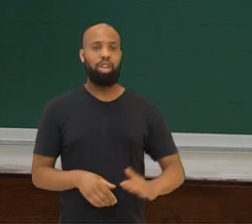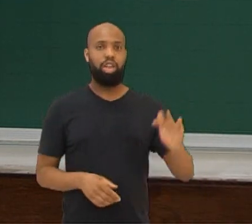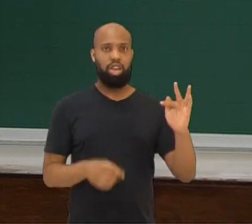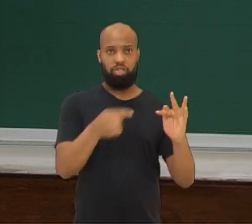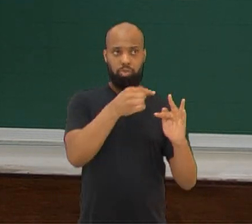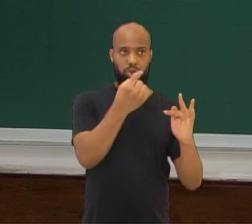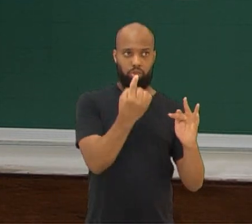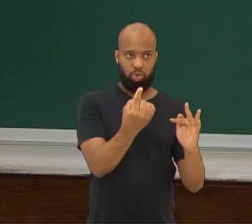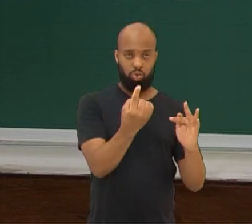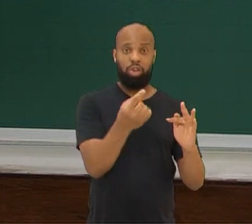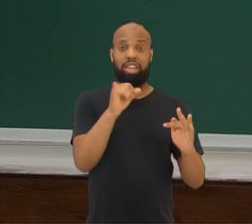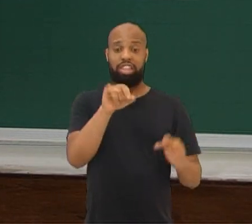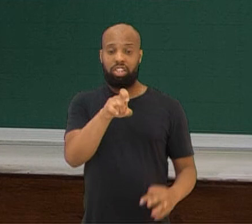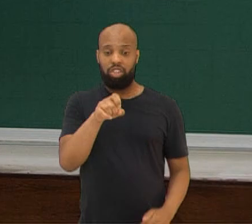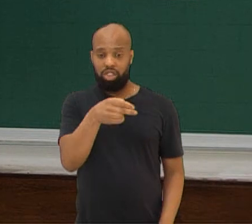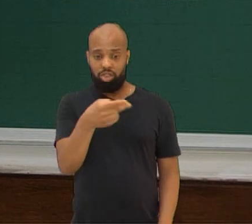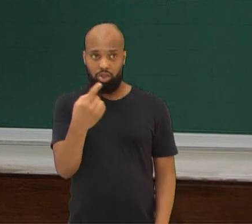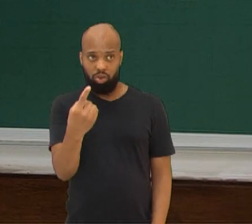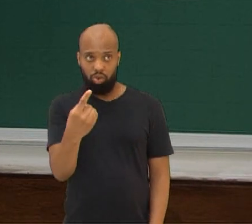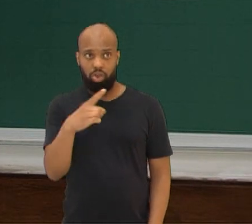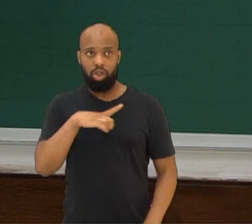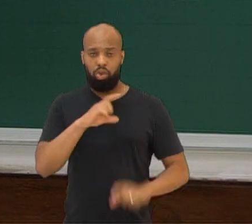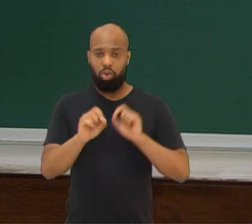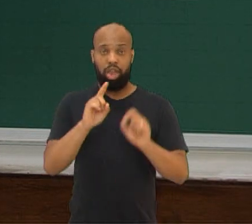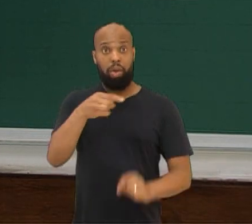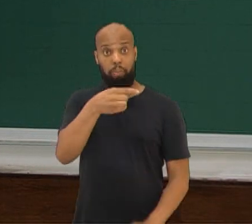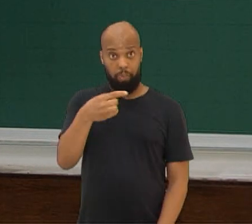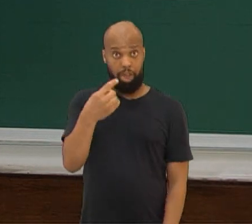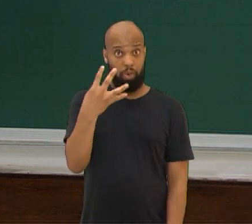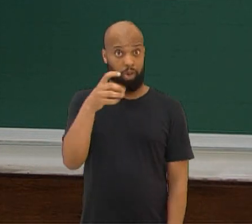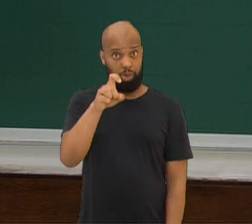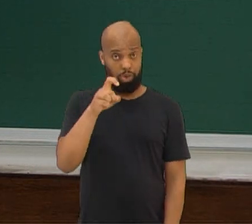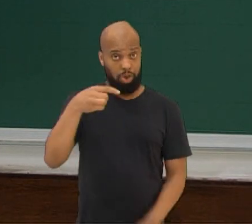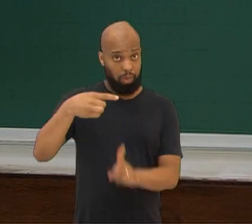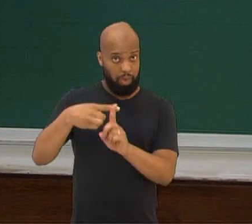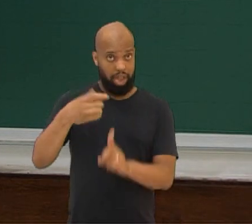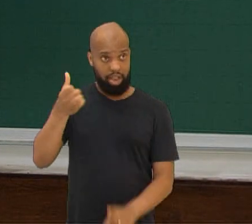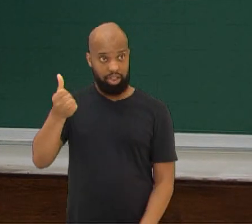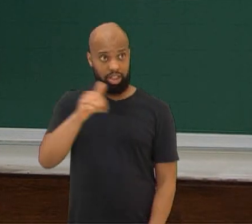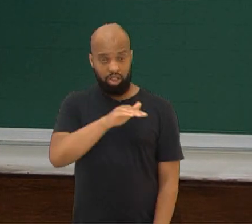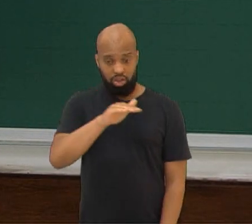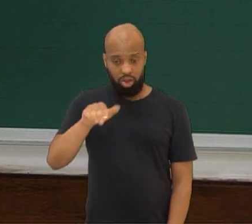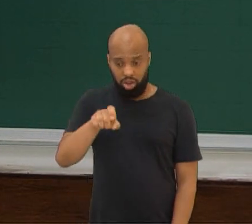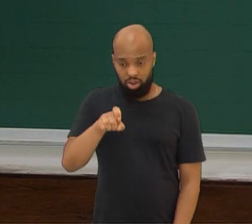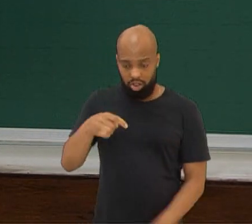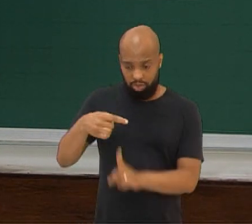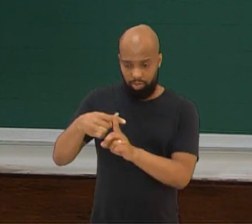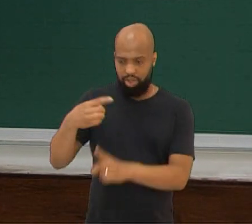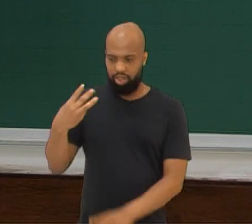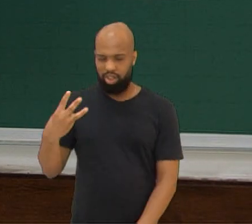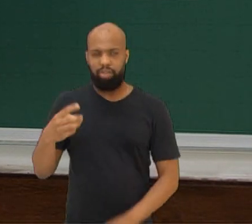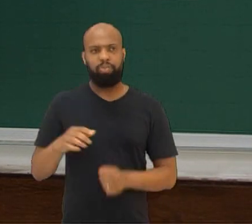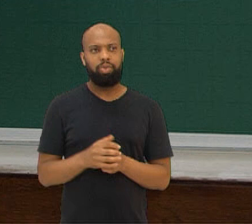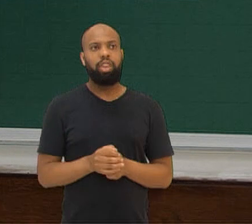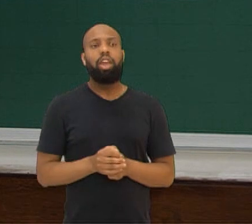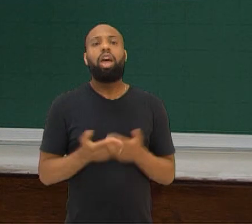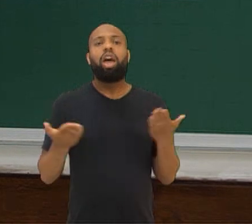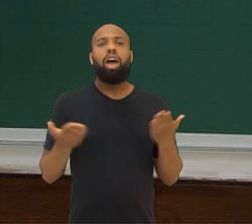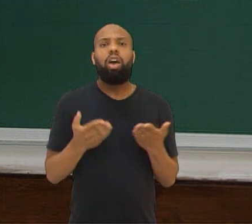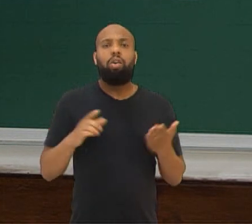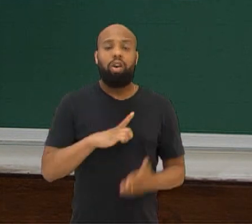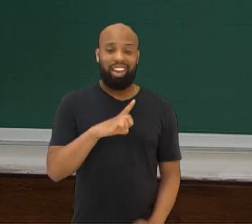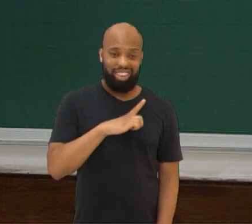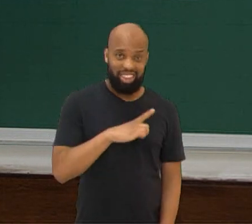de menos 1 quando x vale 1, 1 igual a menos 4x mais 6x mais 3. O que eu fiz? Pego o 1